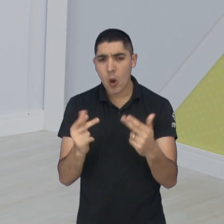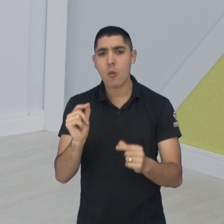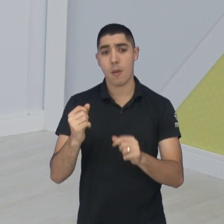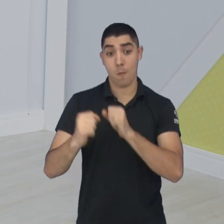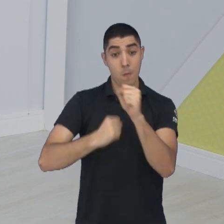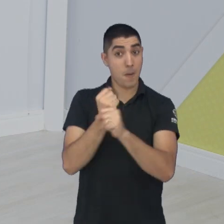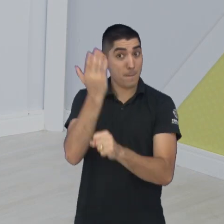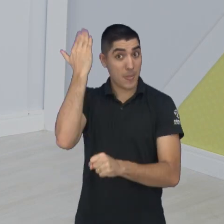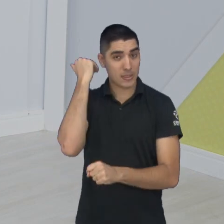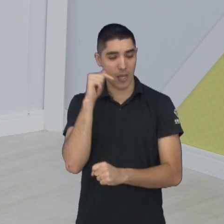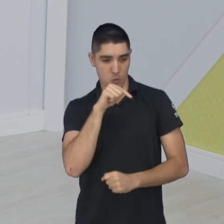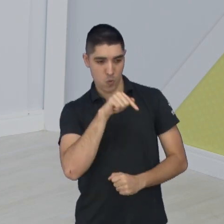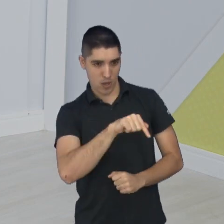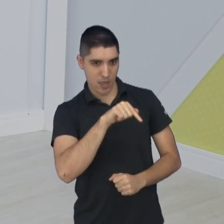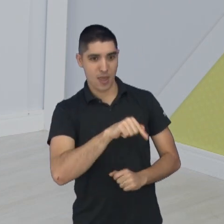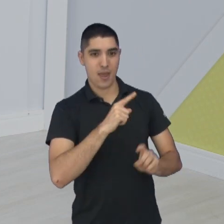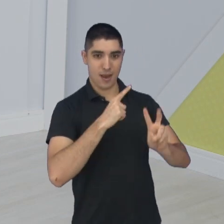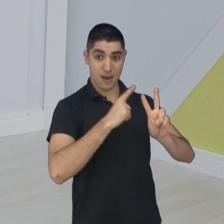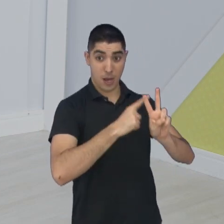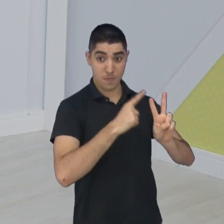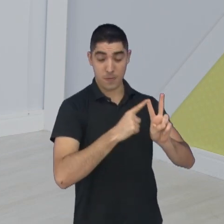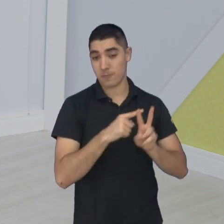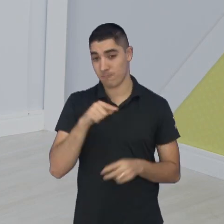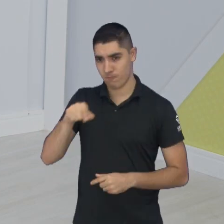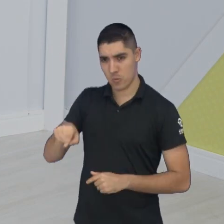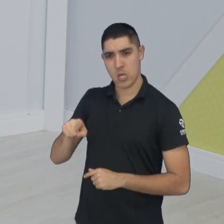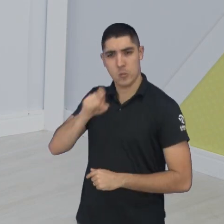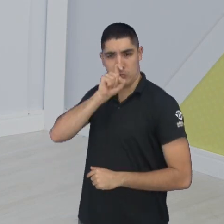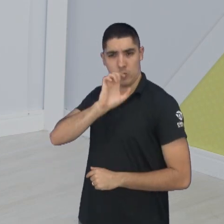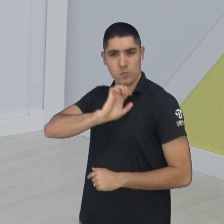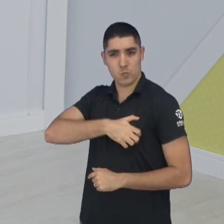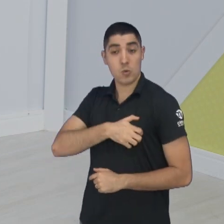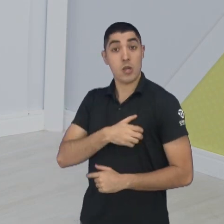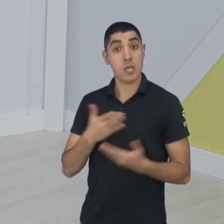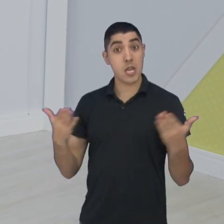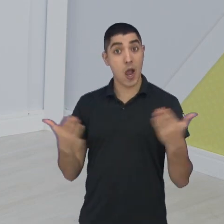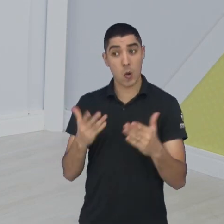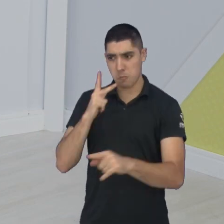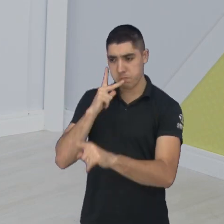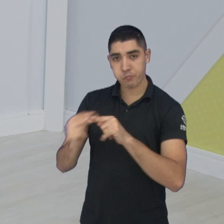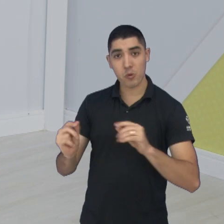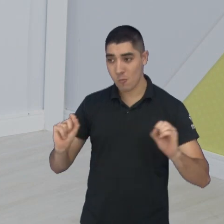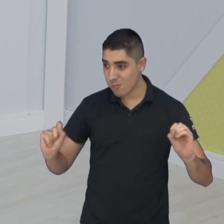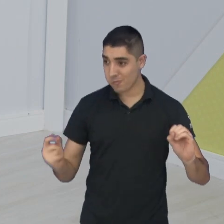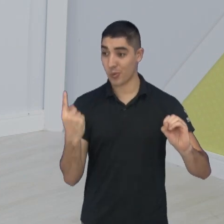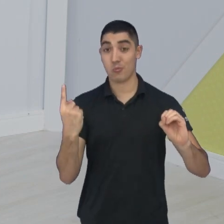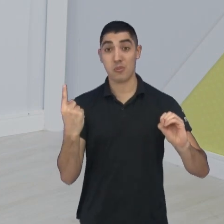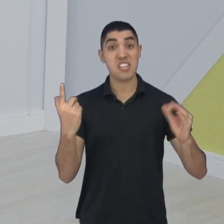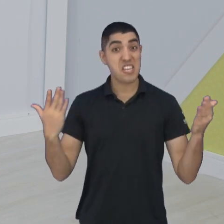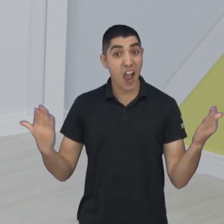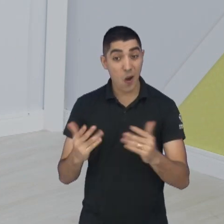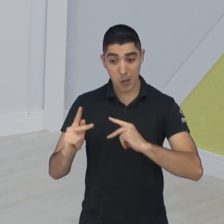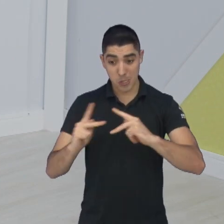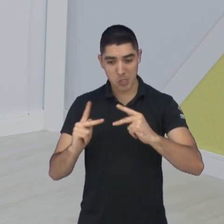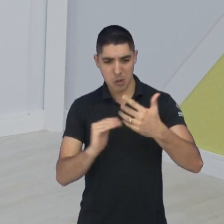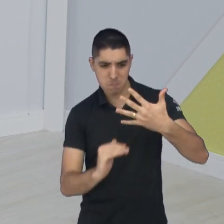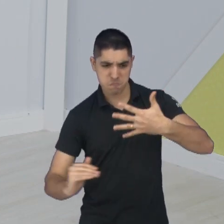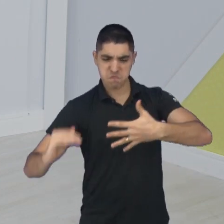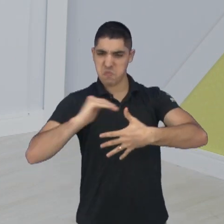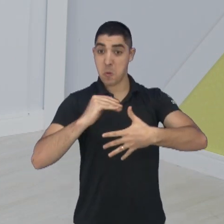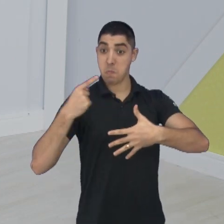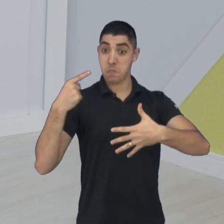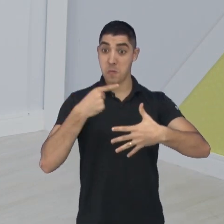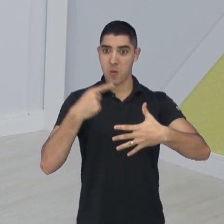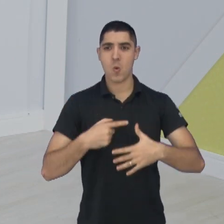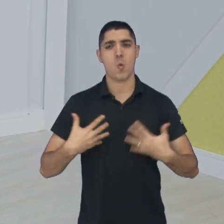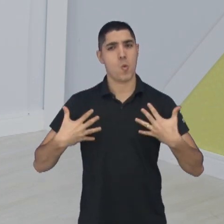e venceu desta vez por 1-0 e de quebra assumiu de forma isolada a liderança da Série A2. Uma